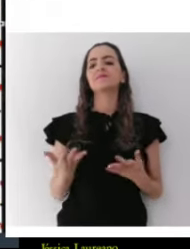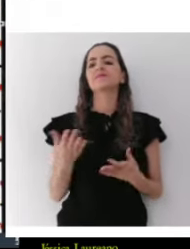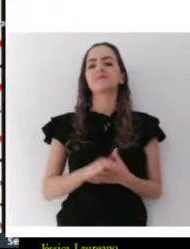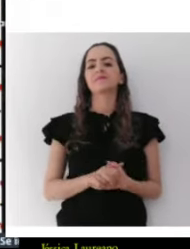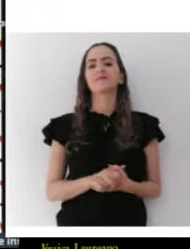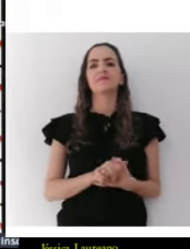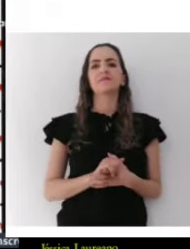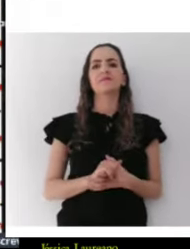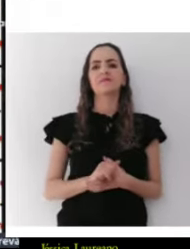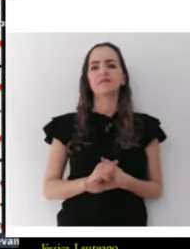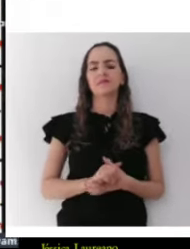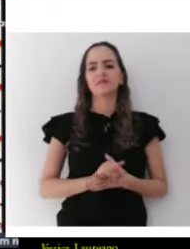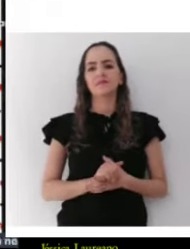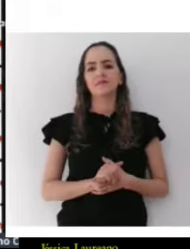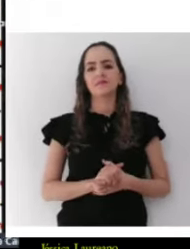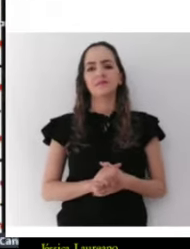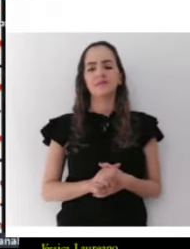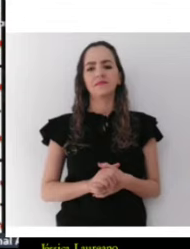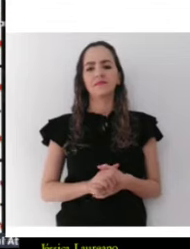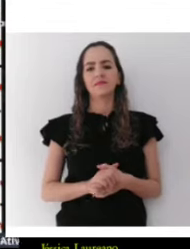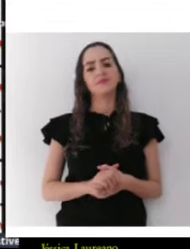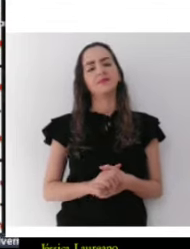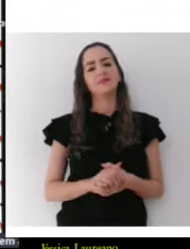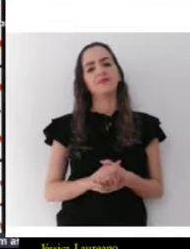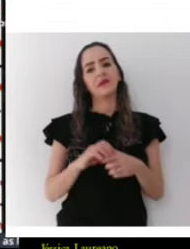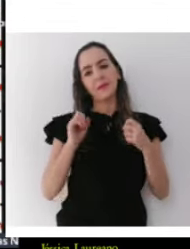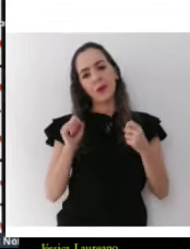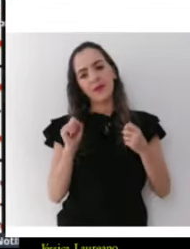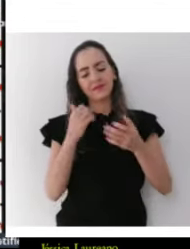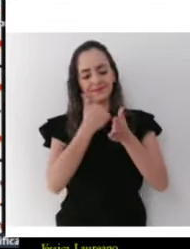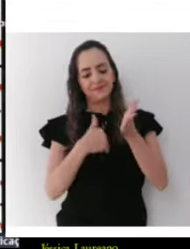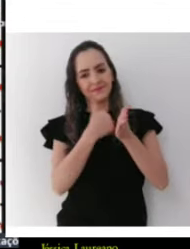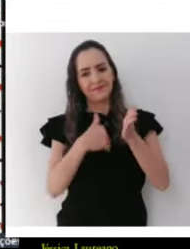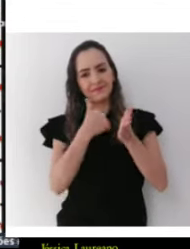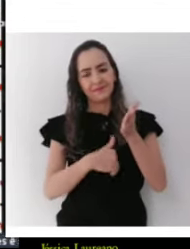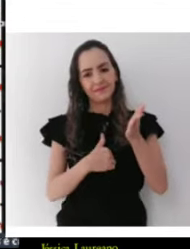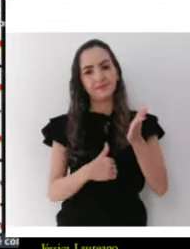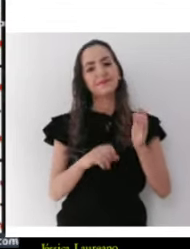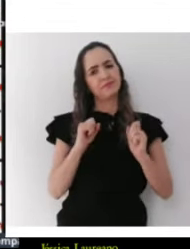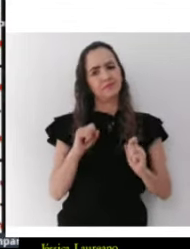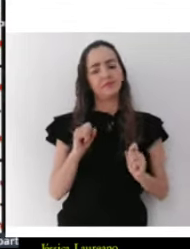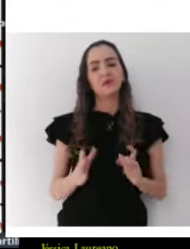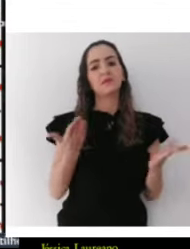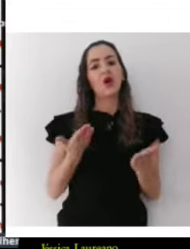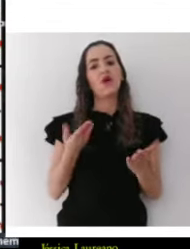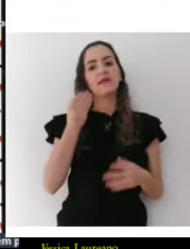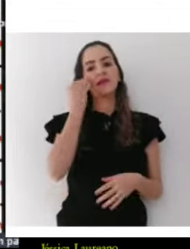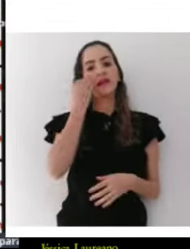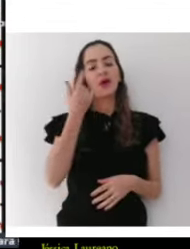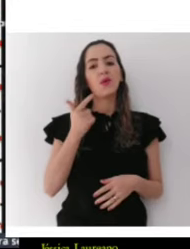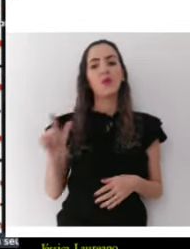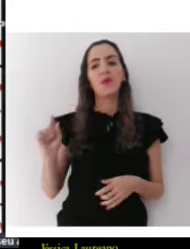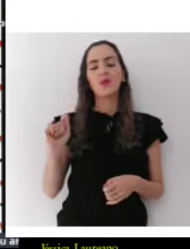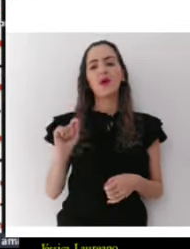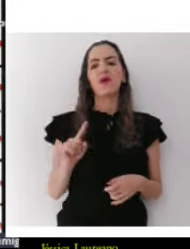vai resolver essa conta, podia fazer usando subtração sucessiva, lembra? Podia. Mas agora eu vou ensinar vocês usando a estimativa,